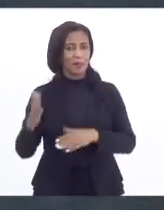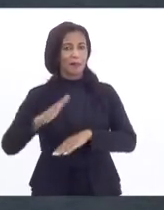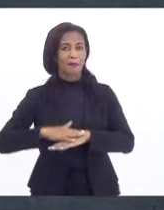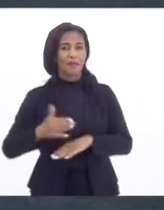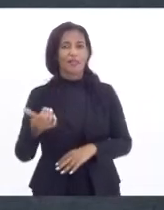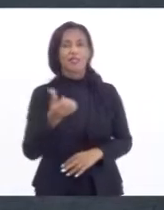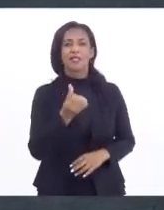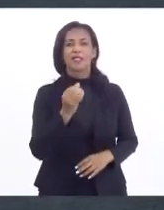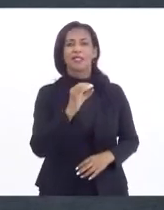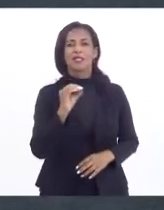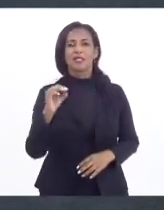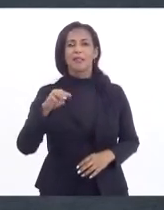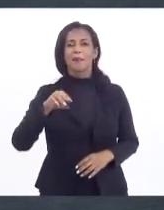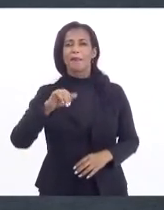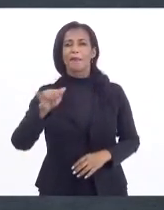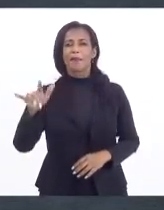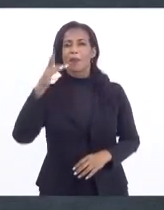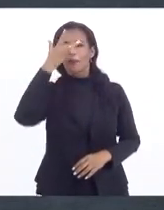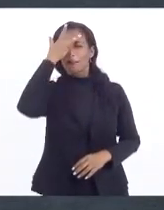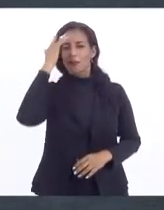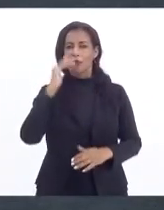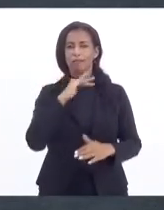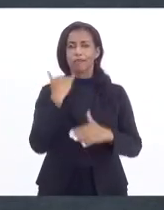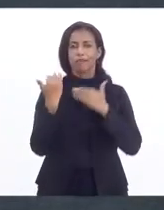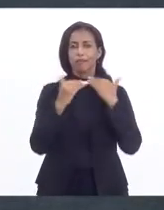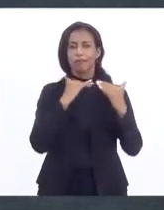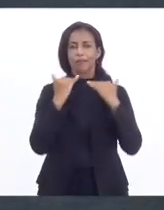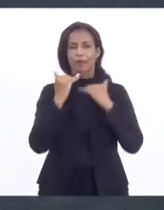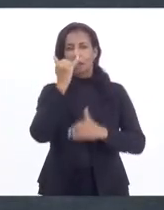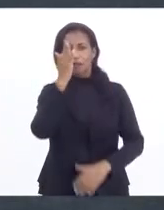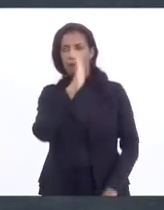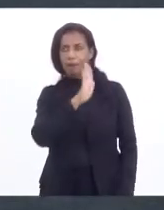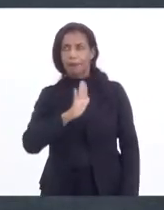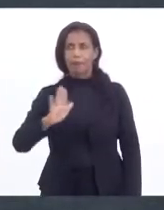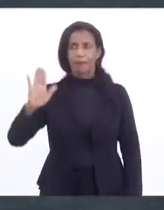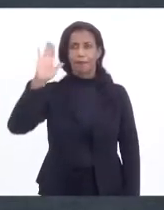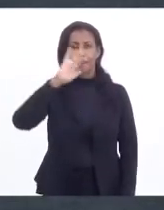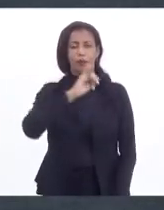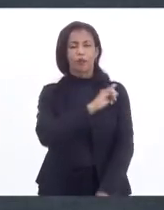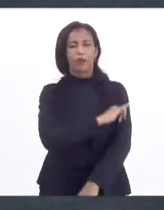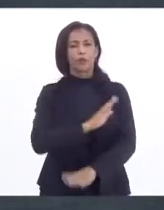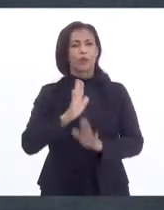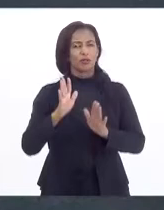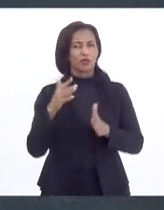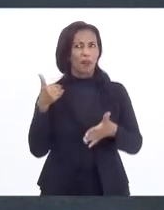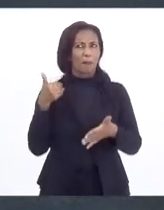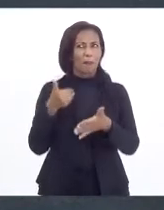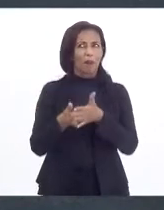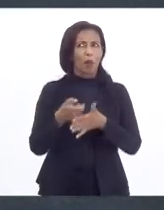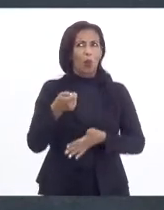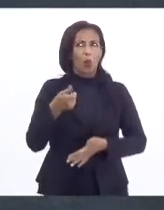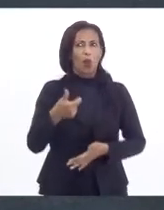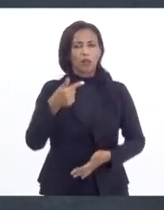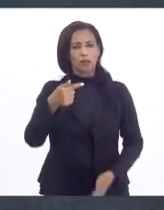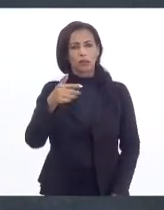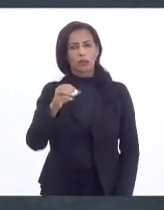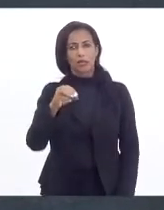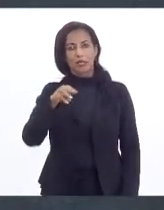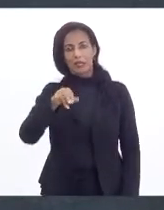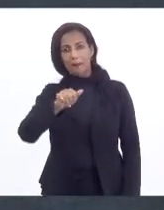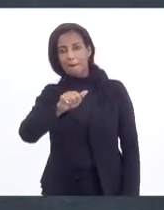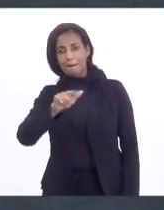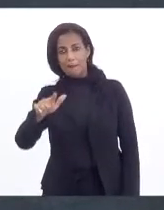de 600 mil pessoas mortas no Brasil. No Rio de Janeiro, a gente já está batendo quase 70